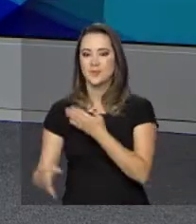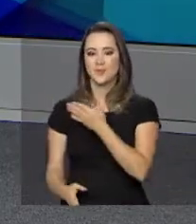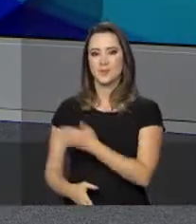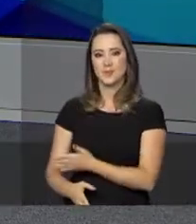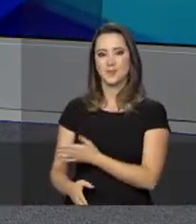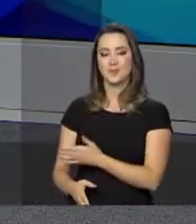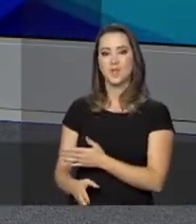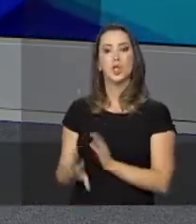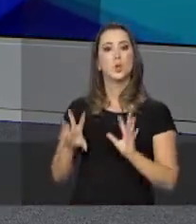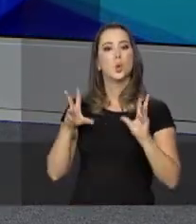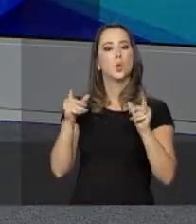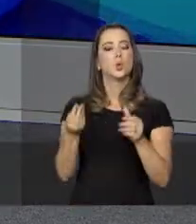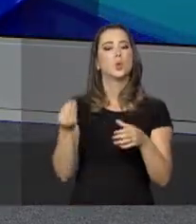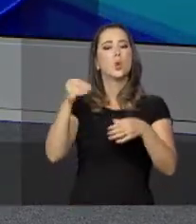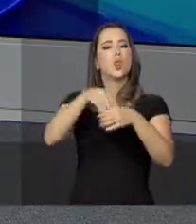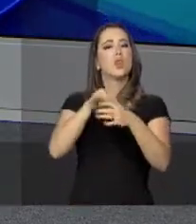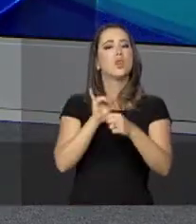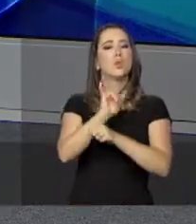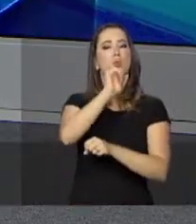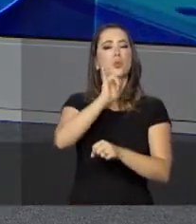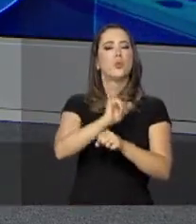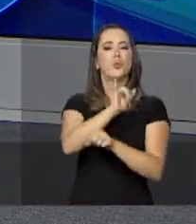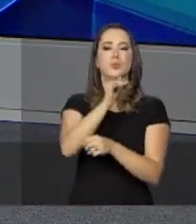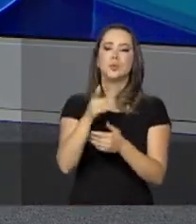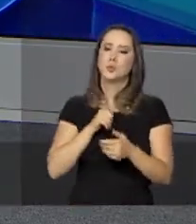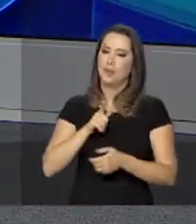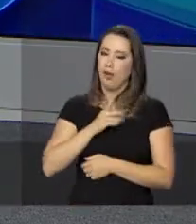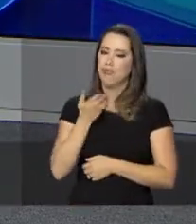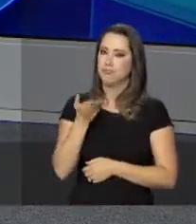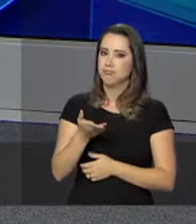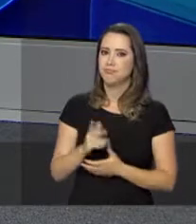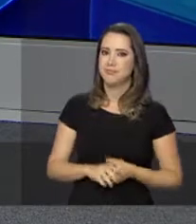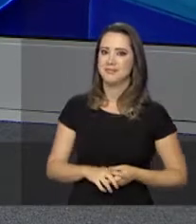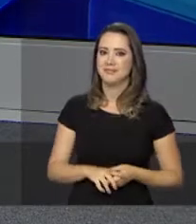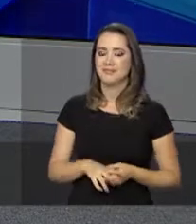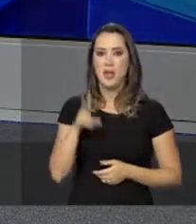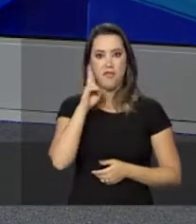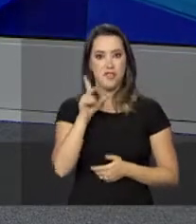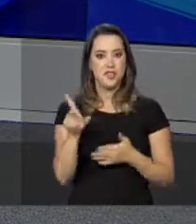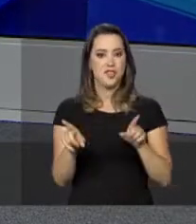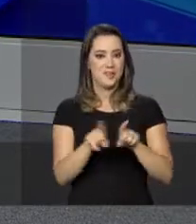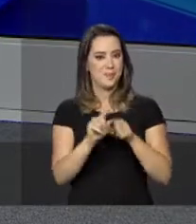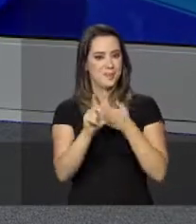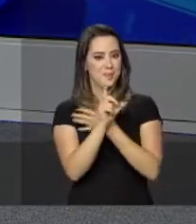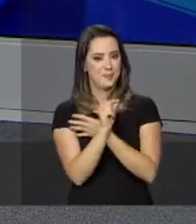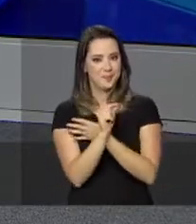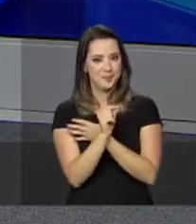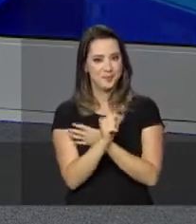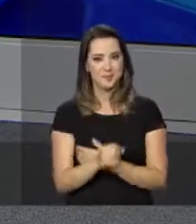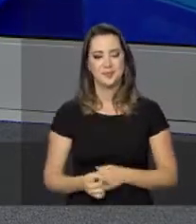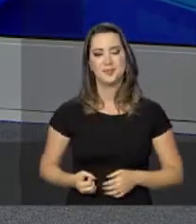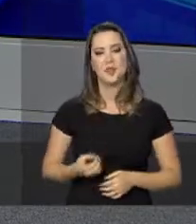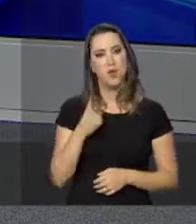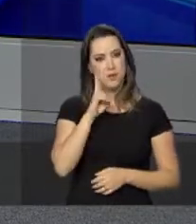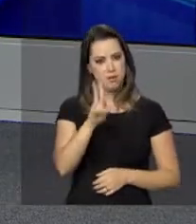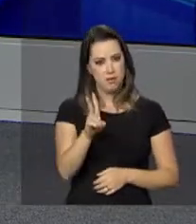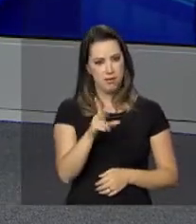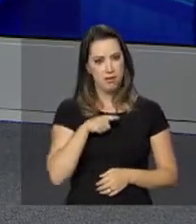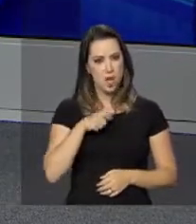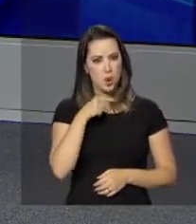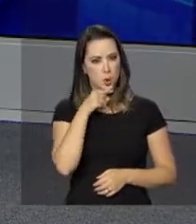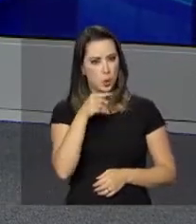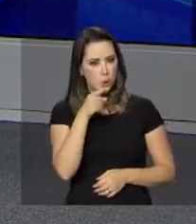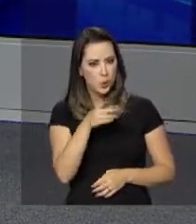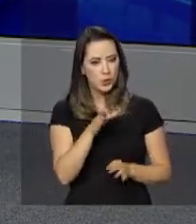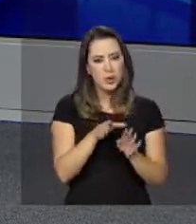site da NBR e todas as reportagens estão em nosso canal no YouTube. Acesse também o nosso perfil no Twitter e você pode ainda mandar